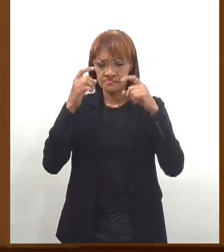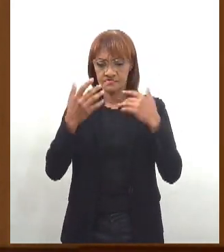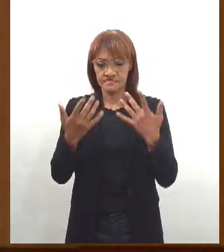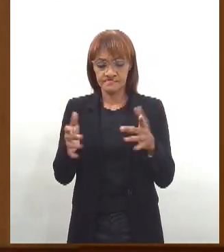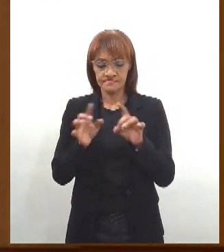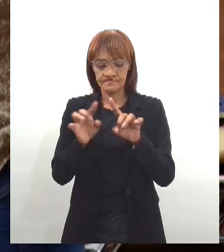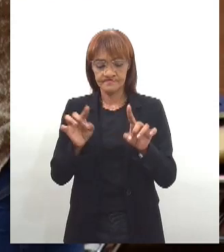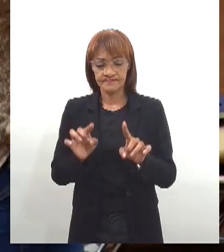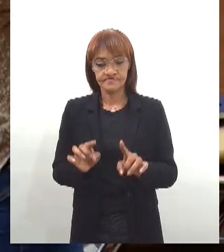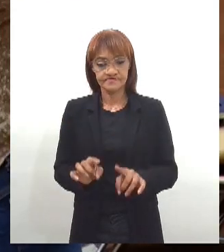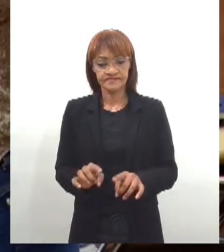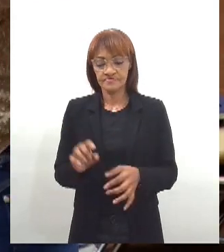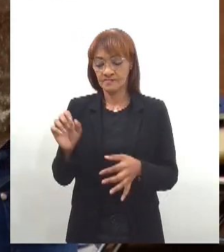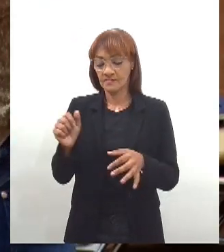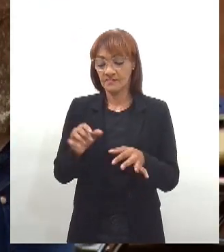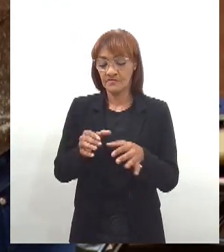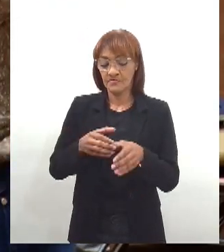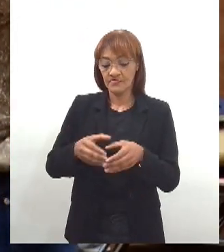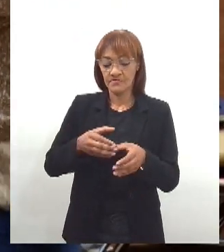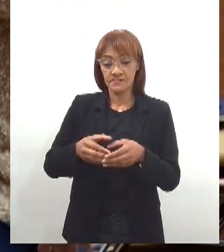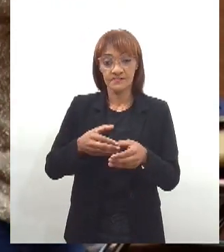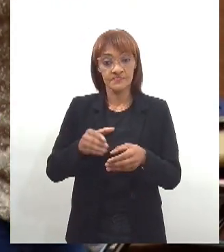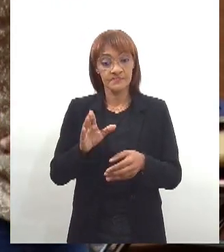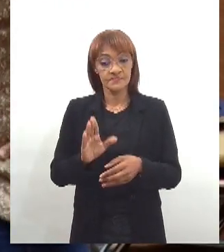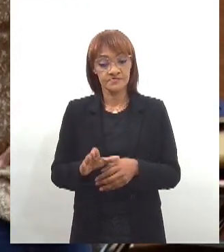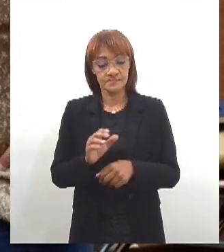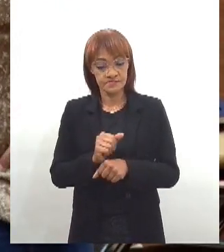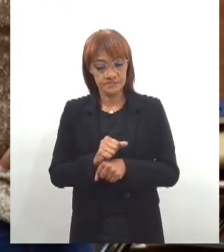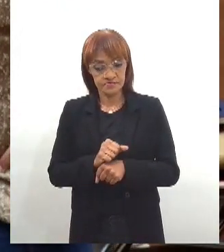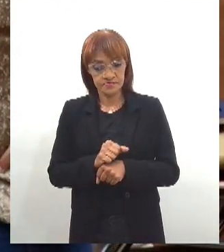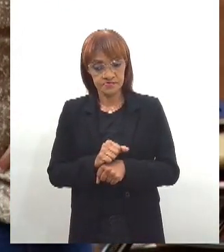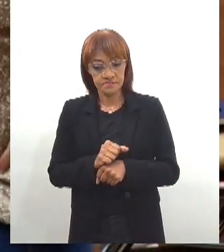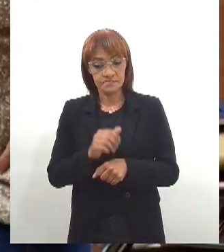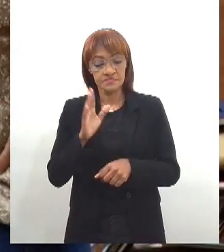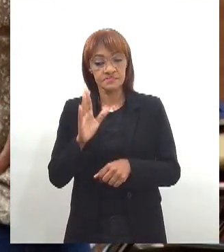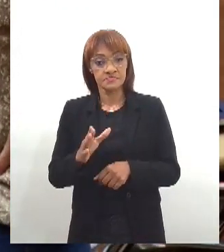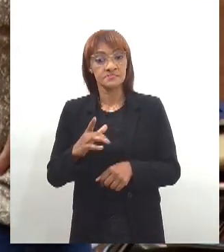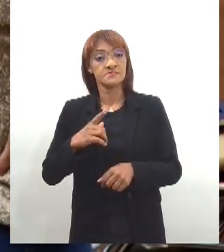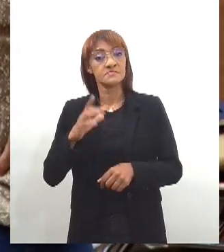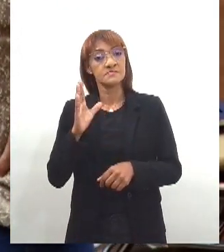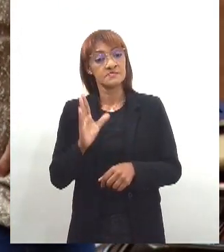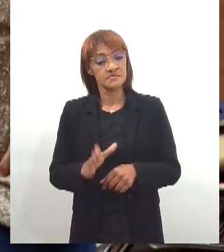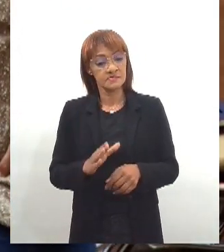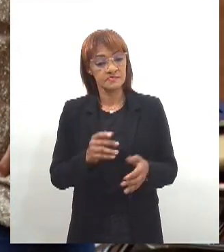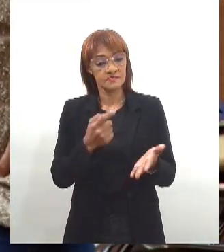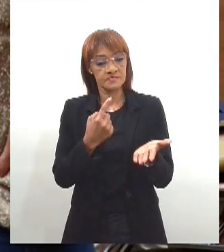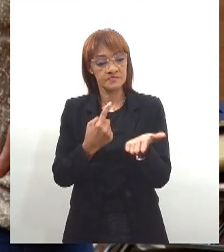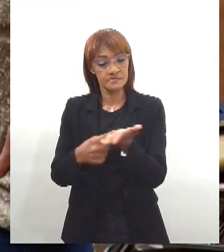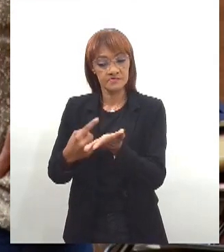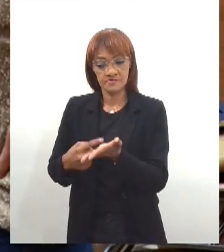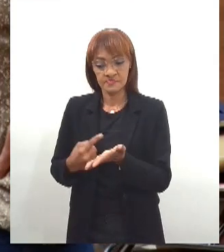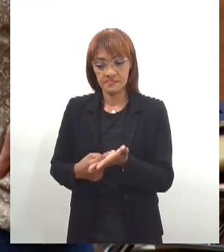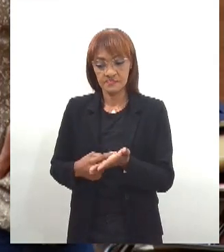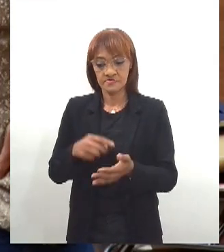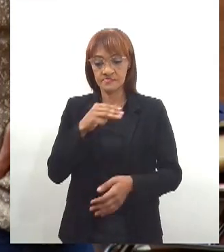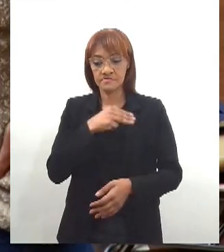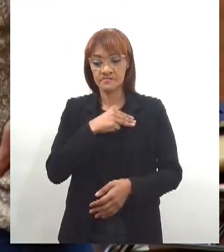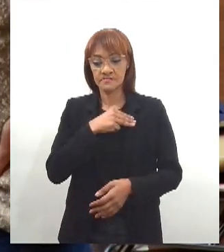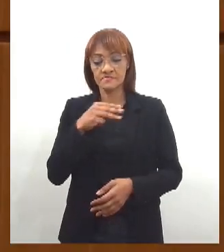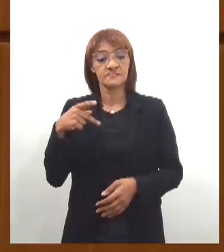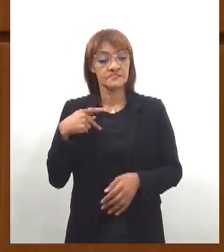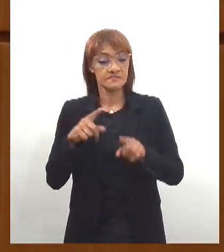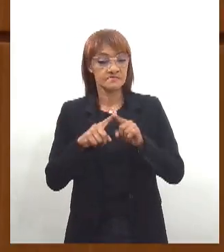concursados da Fundação Hospitalar de Saúde, que apesar das cobranças do Ministério Público, não conquistaram